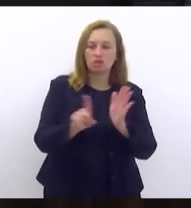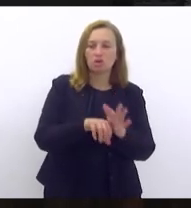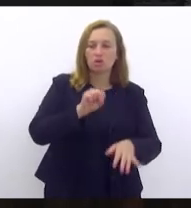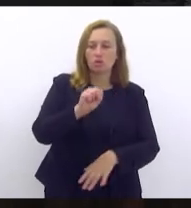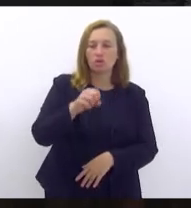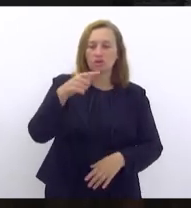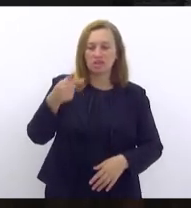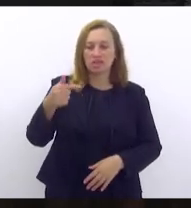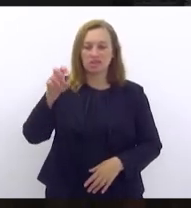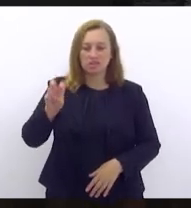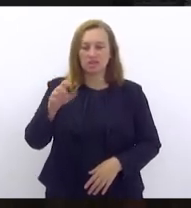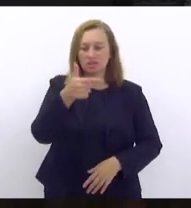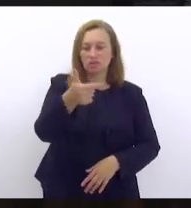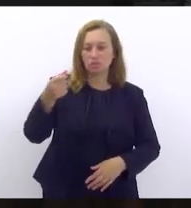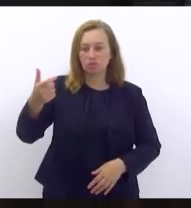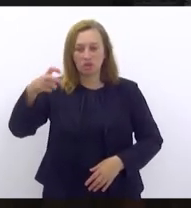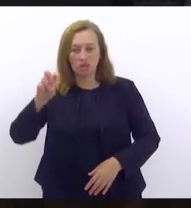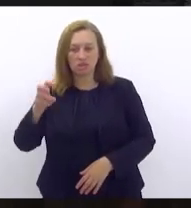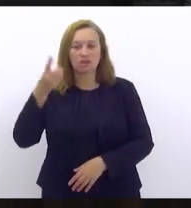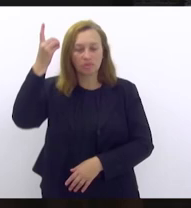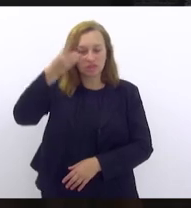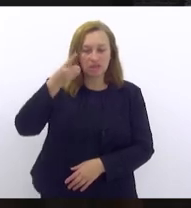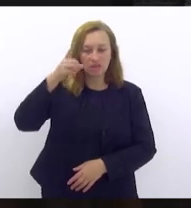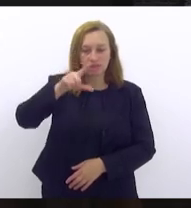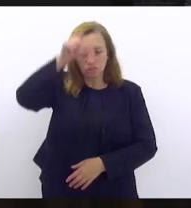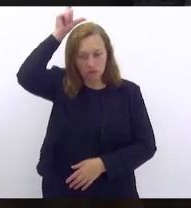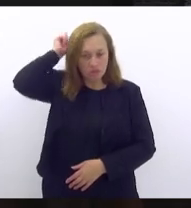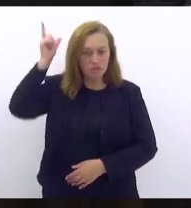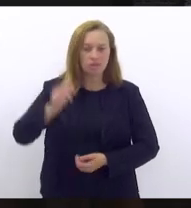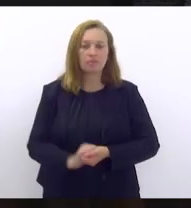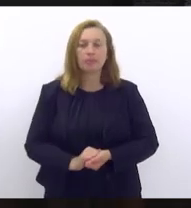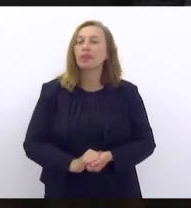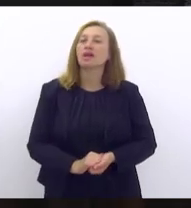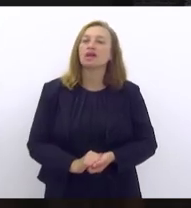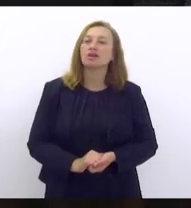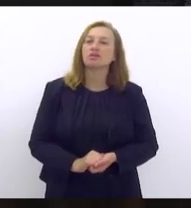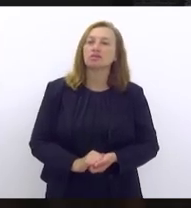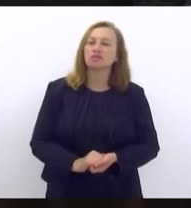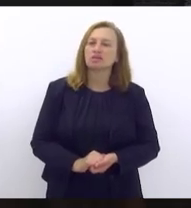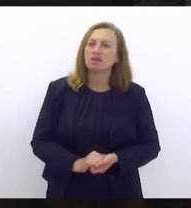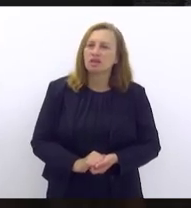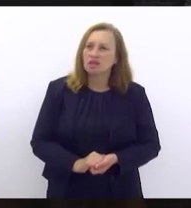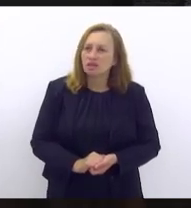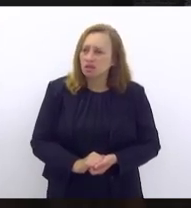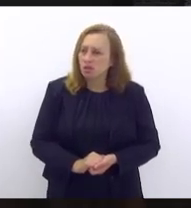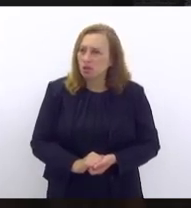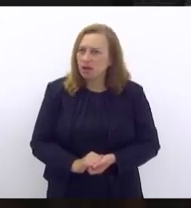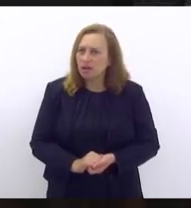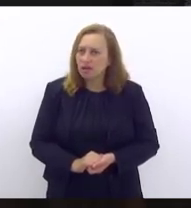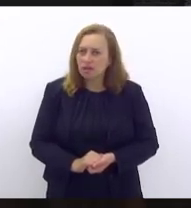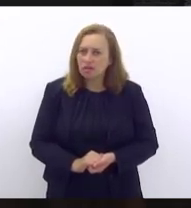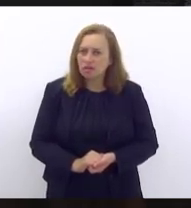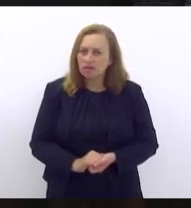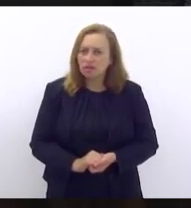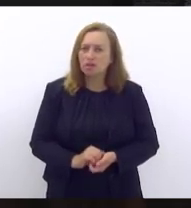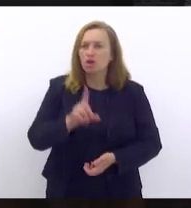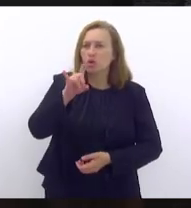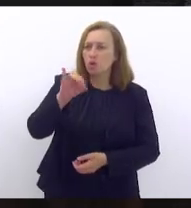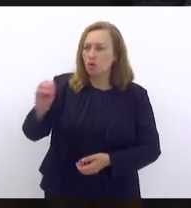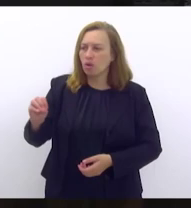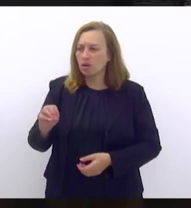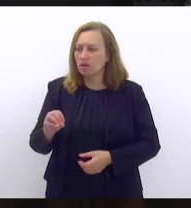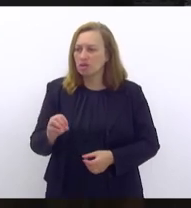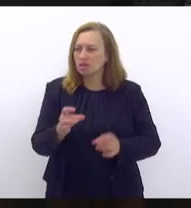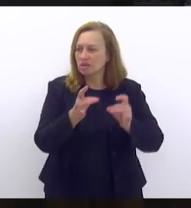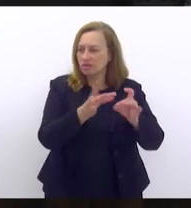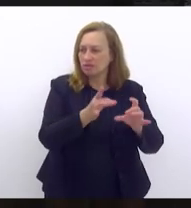número 875-2015, de autoria do deputado Luiz Paulo, que constitui venda casada para fins de aplicação do Código de Defesa do Consumidor